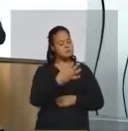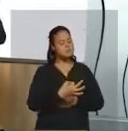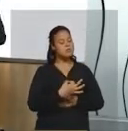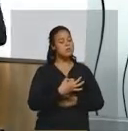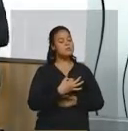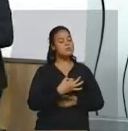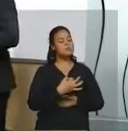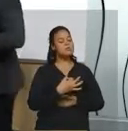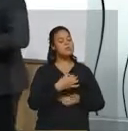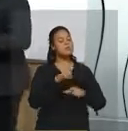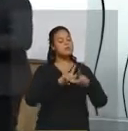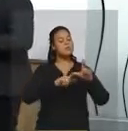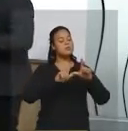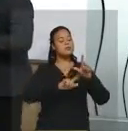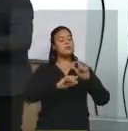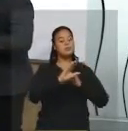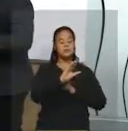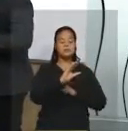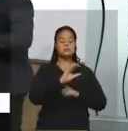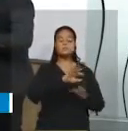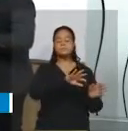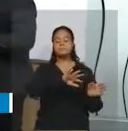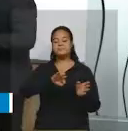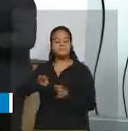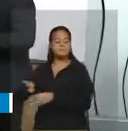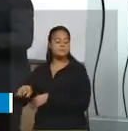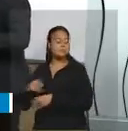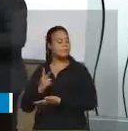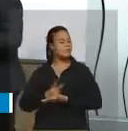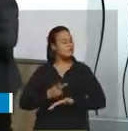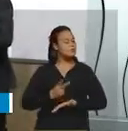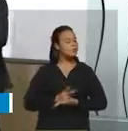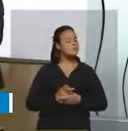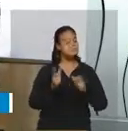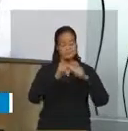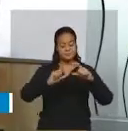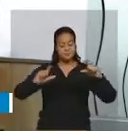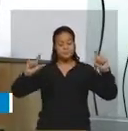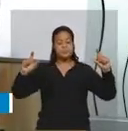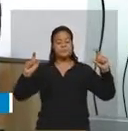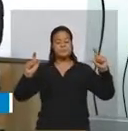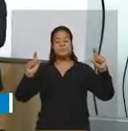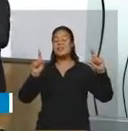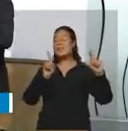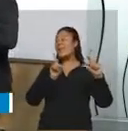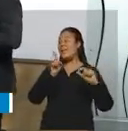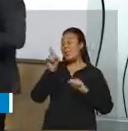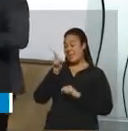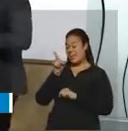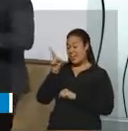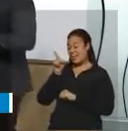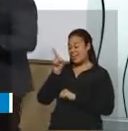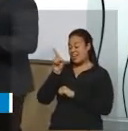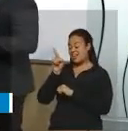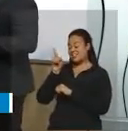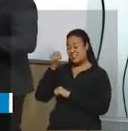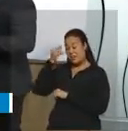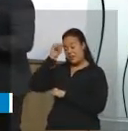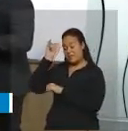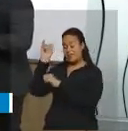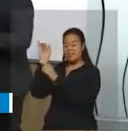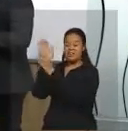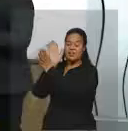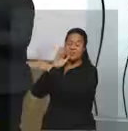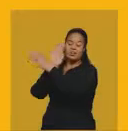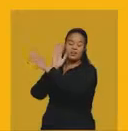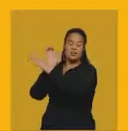C. Continuando, a próxima pergunta. Na frase, eles evitam as distrações do